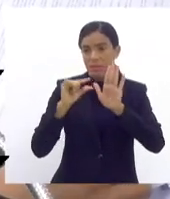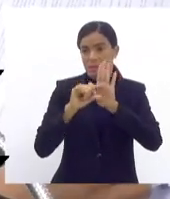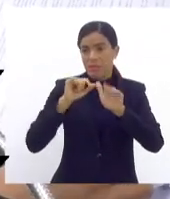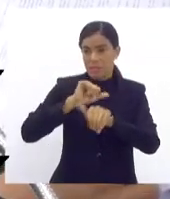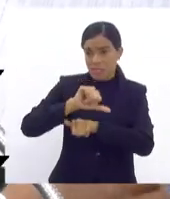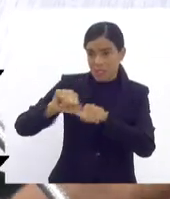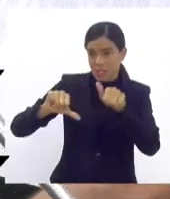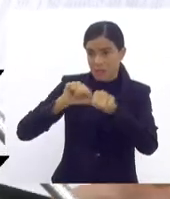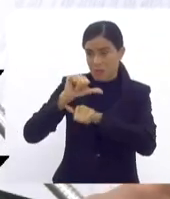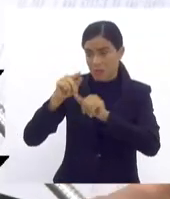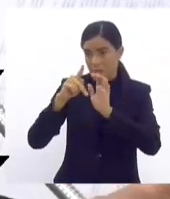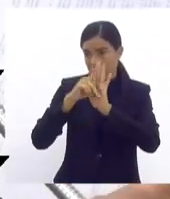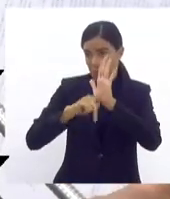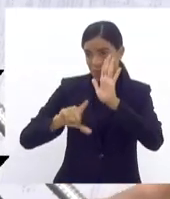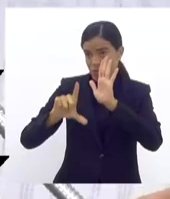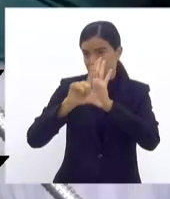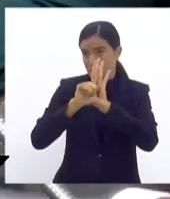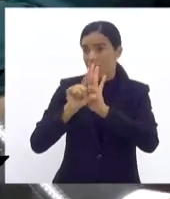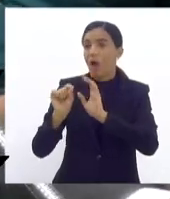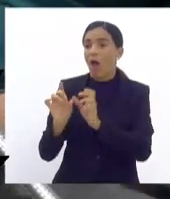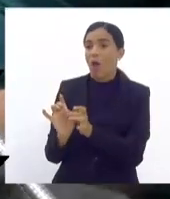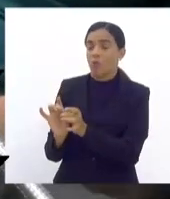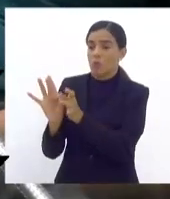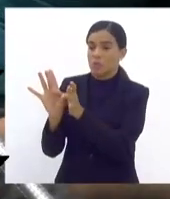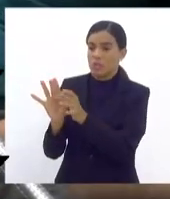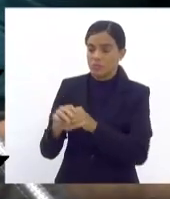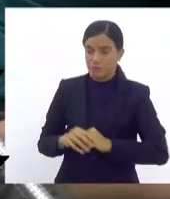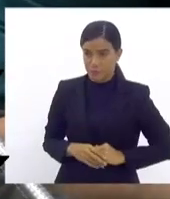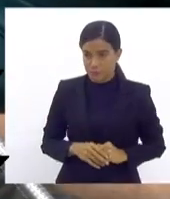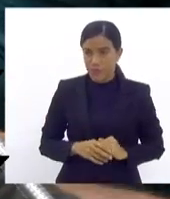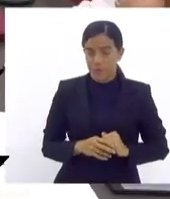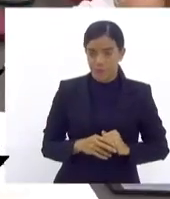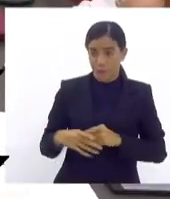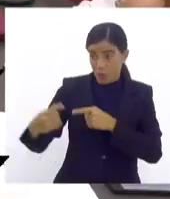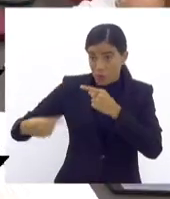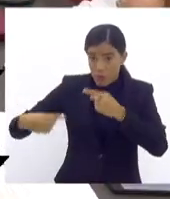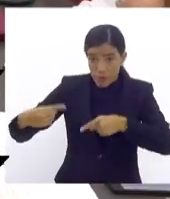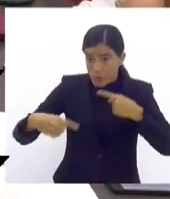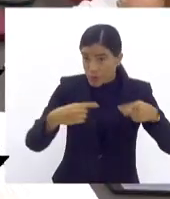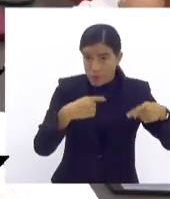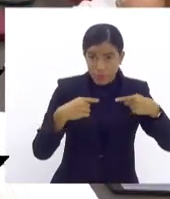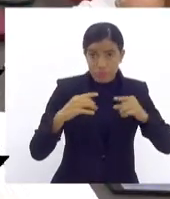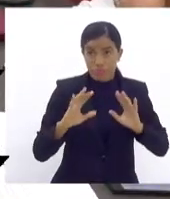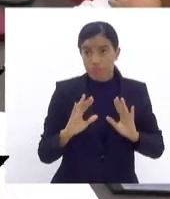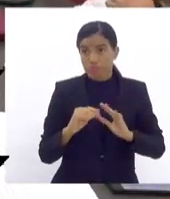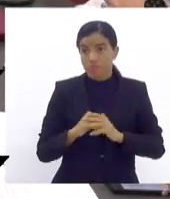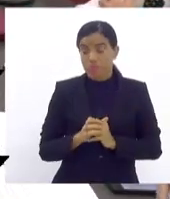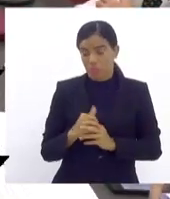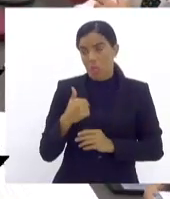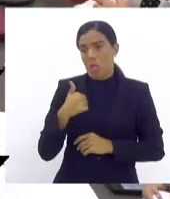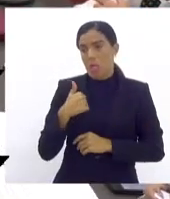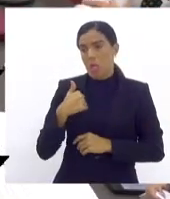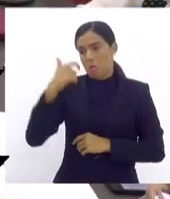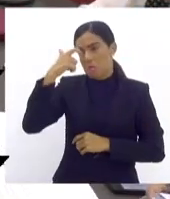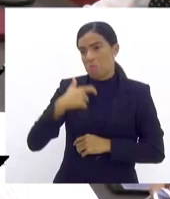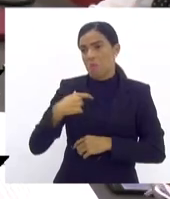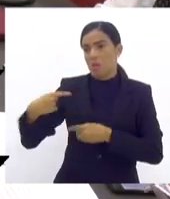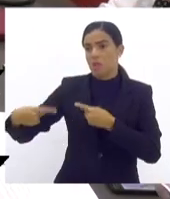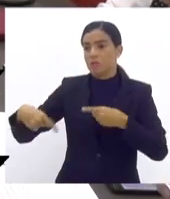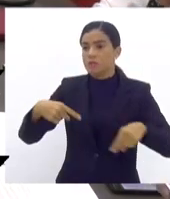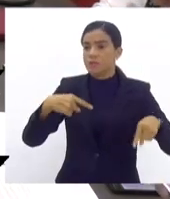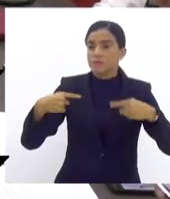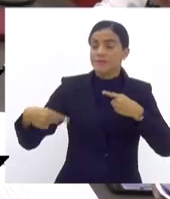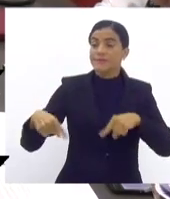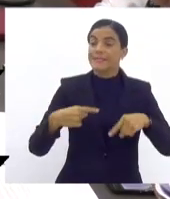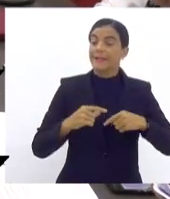transformando o projeto em autorizativo. Em discussão, eu vou fazer a discussão aqui no sentido de que